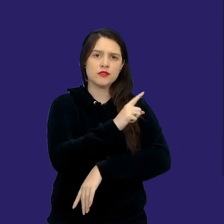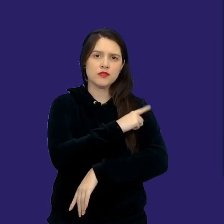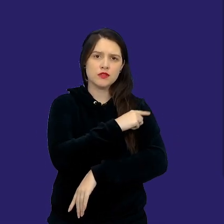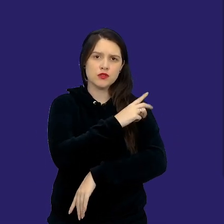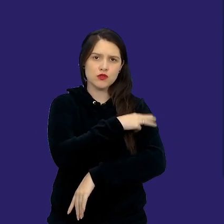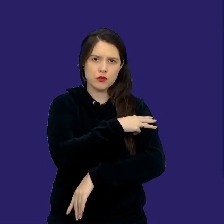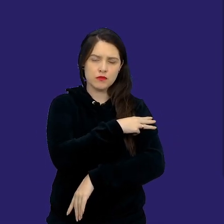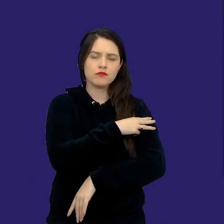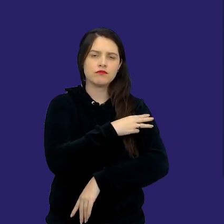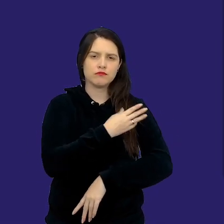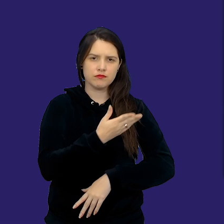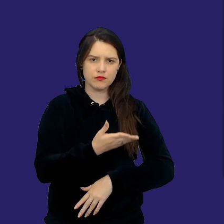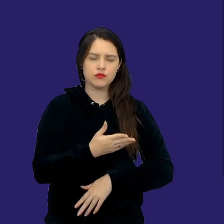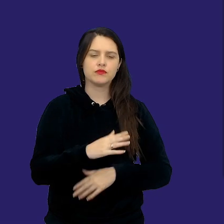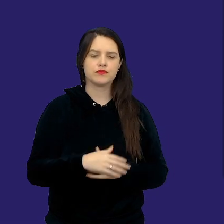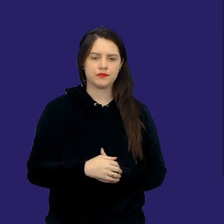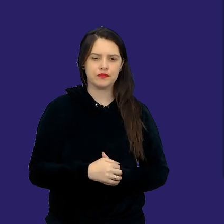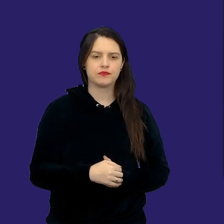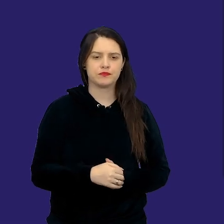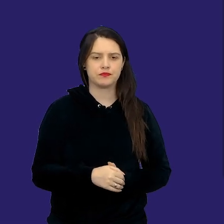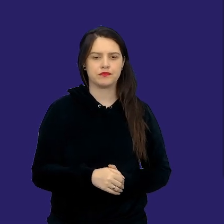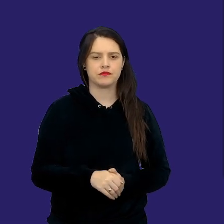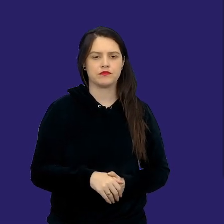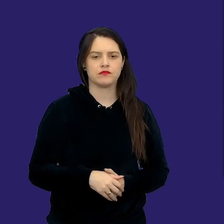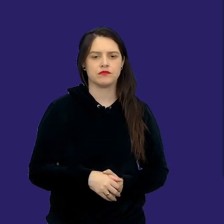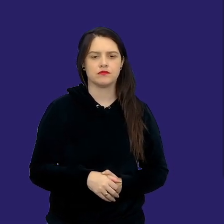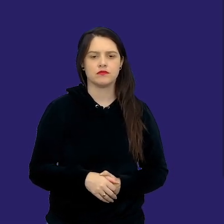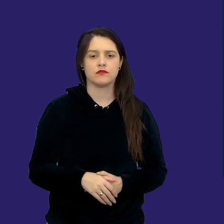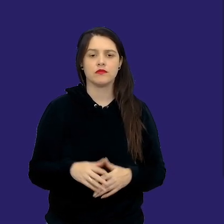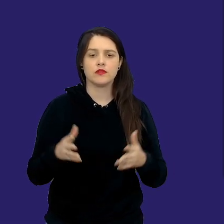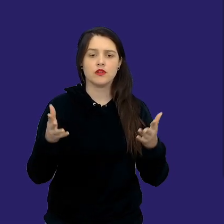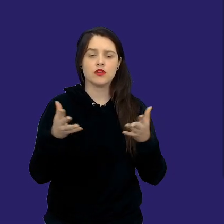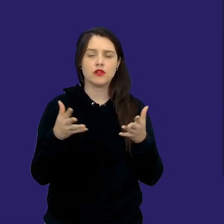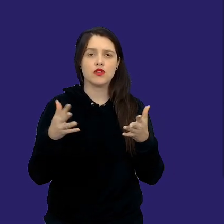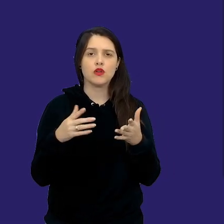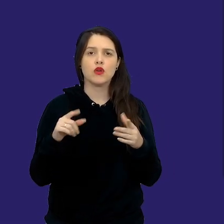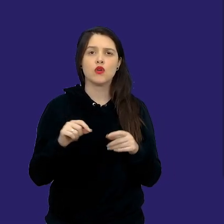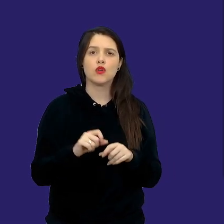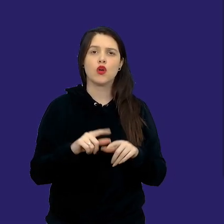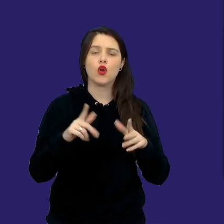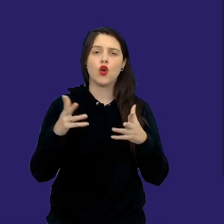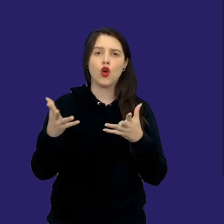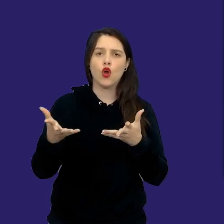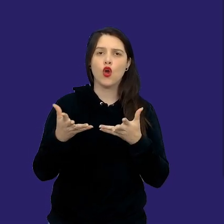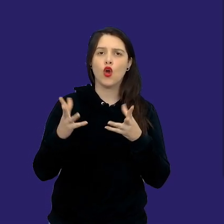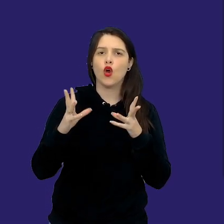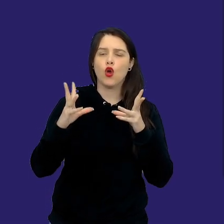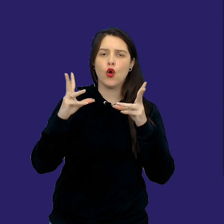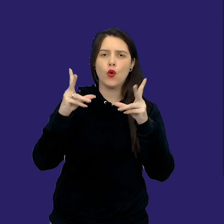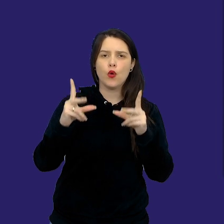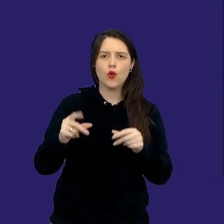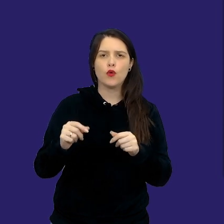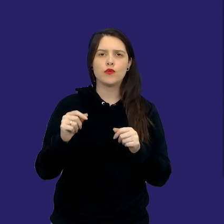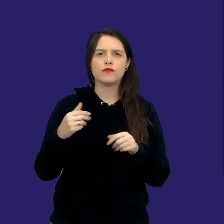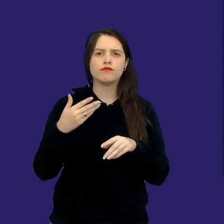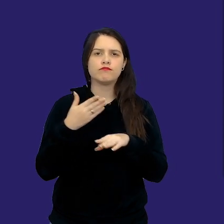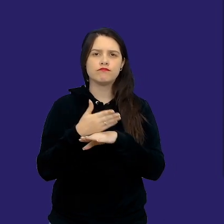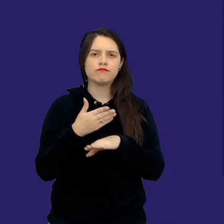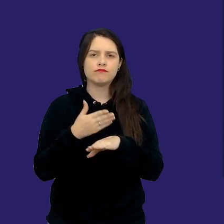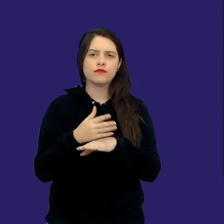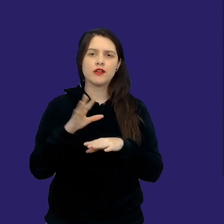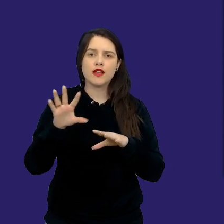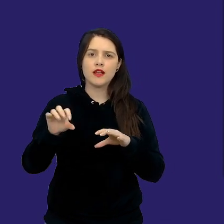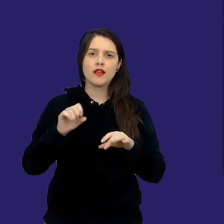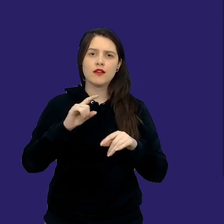os materiais do ensino médio. Agora, convidamos a todos que busquem os